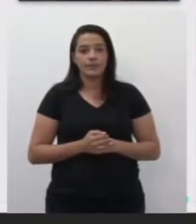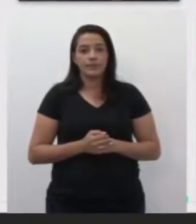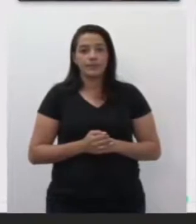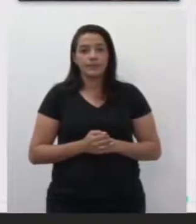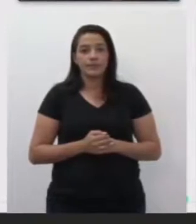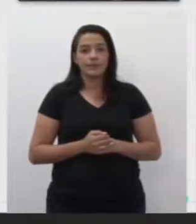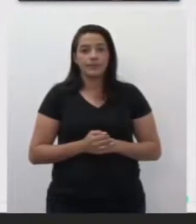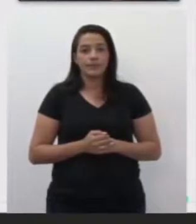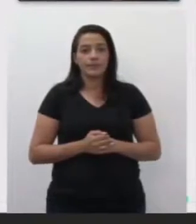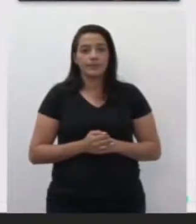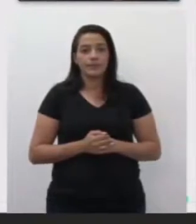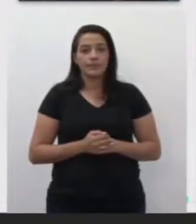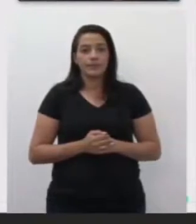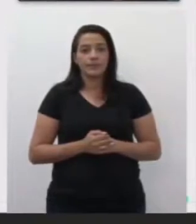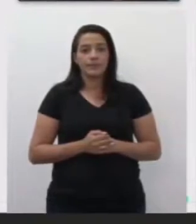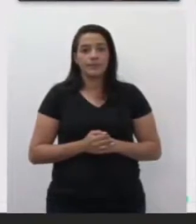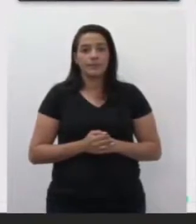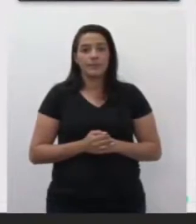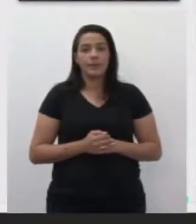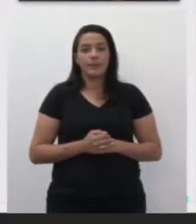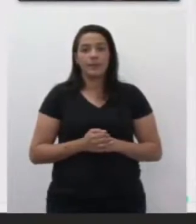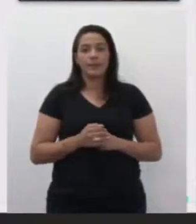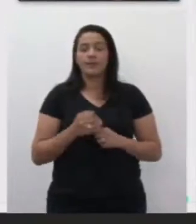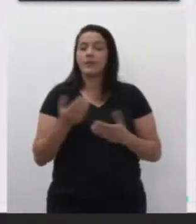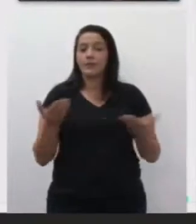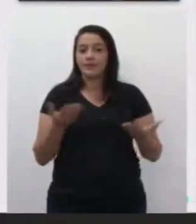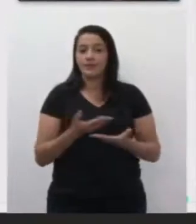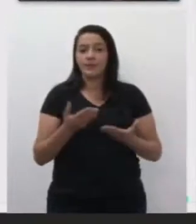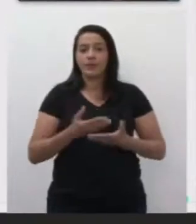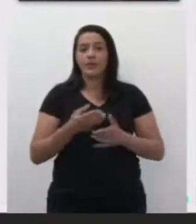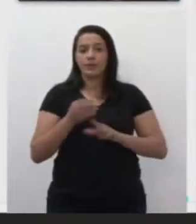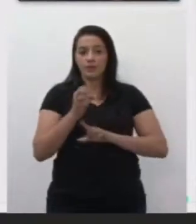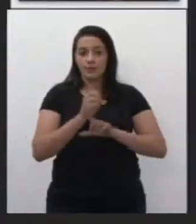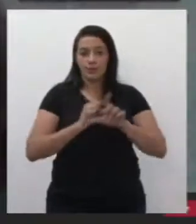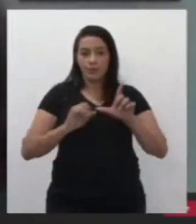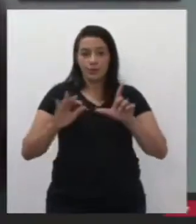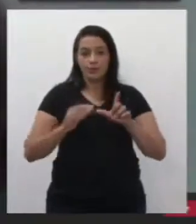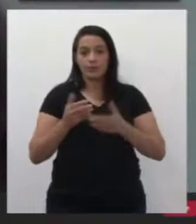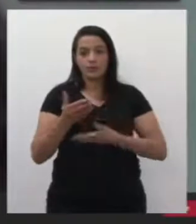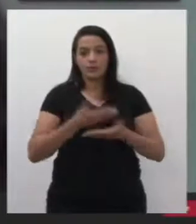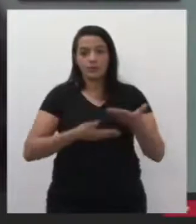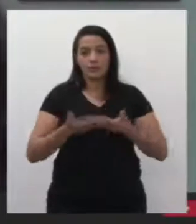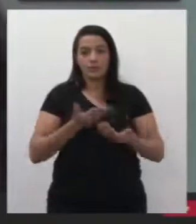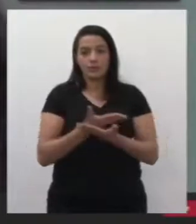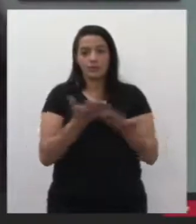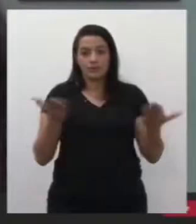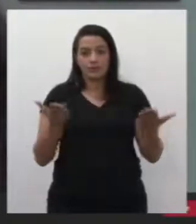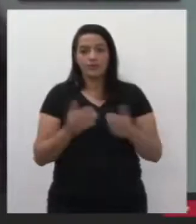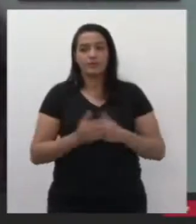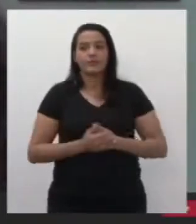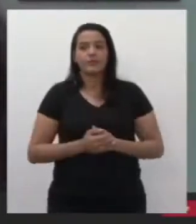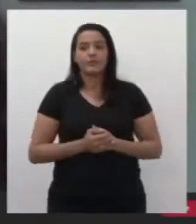não está funcionando. Então, eu vou mandar aqui para vocês já esse link para vocês acessarem, tá?